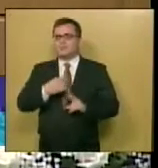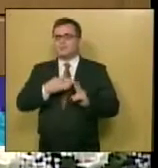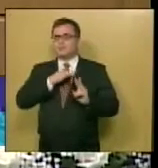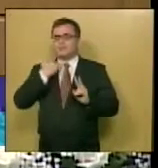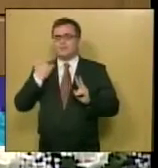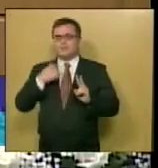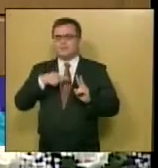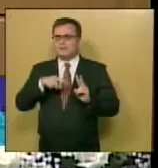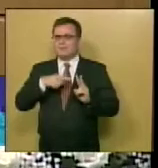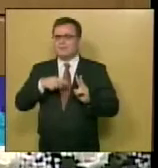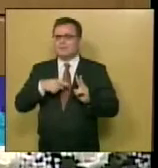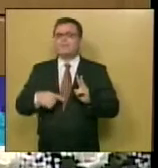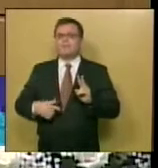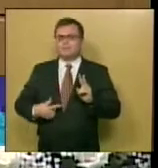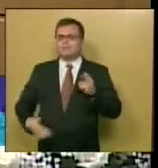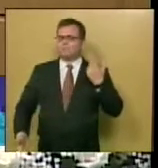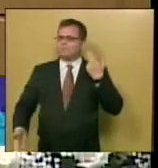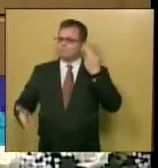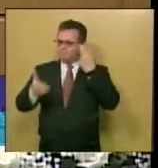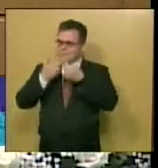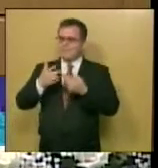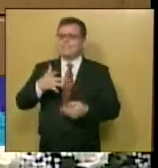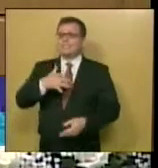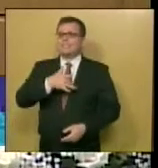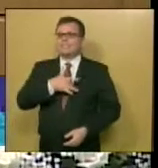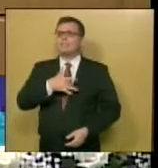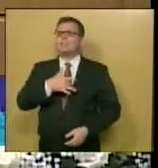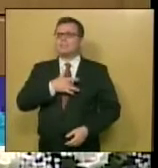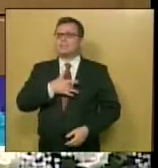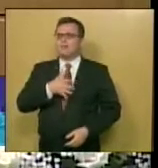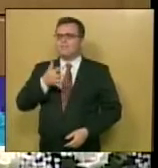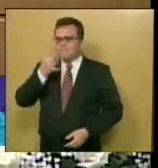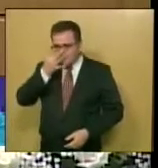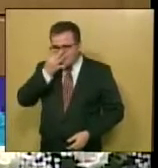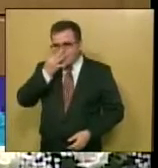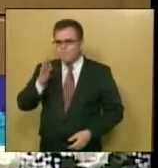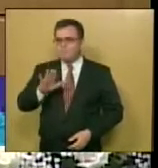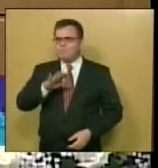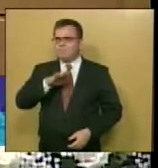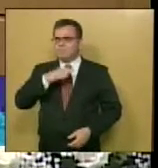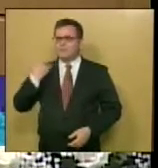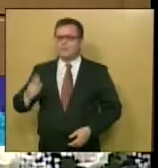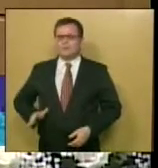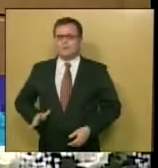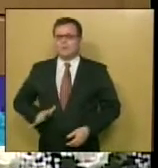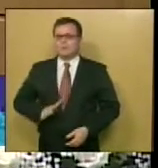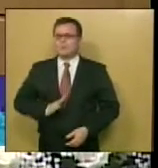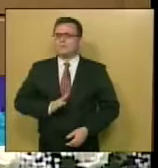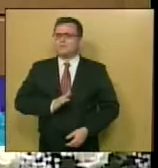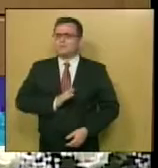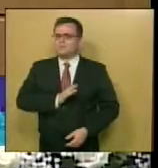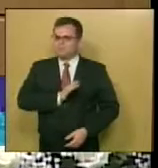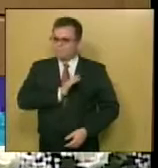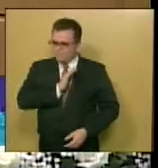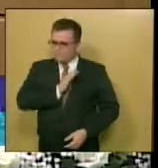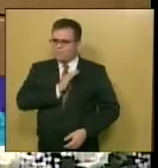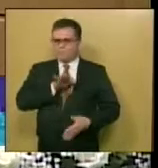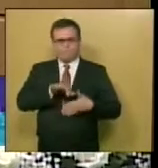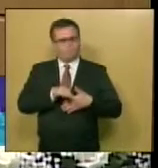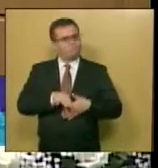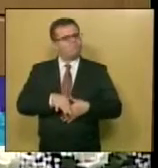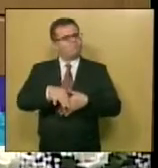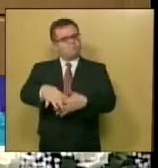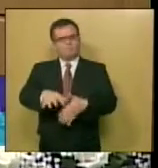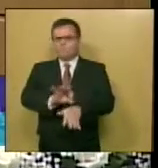brada nos corações do povo que viu sucumbir de forma vil uma das maiores